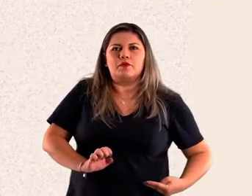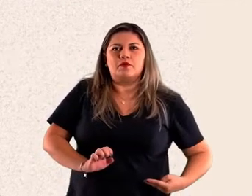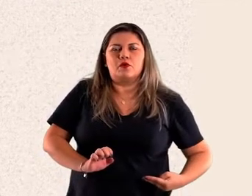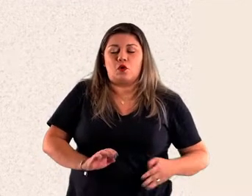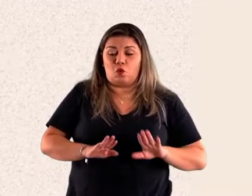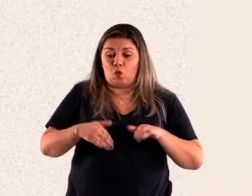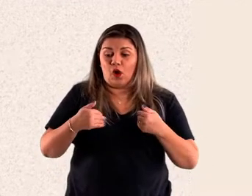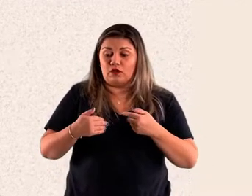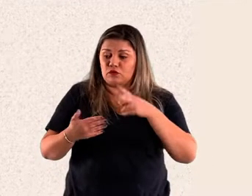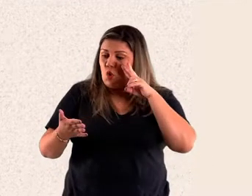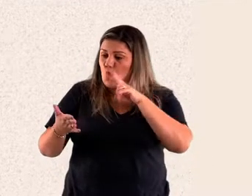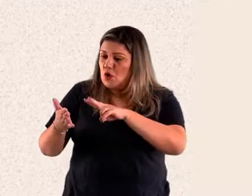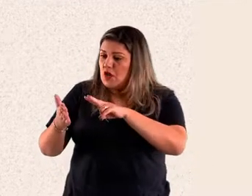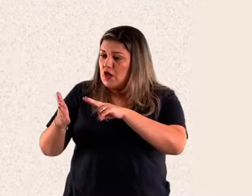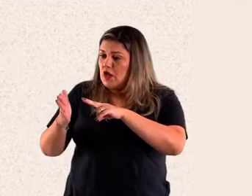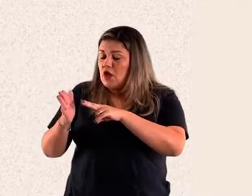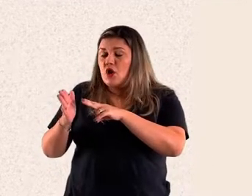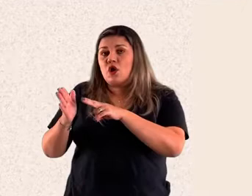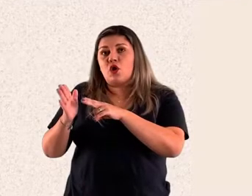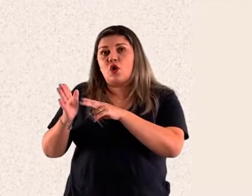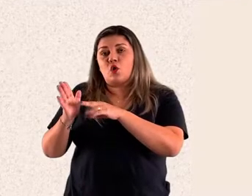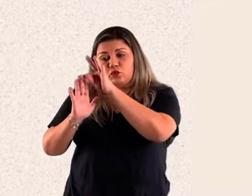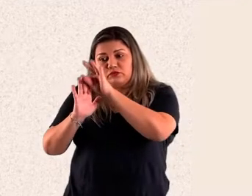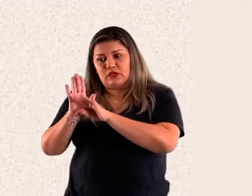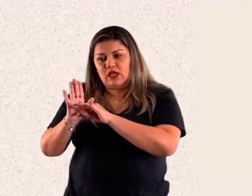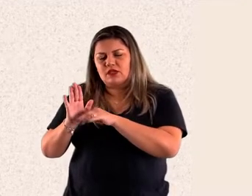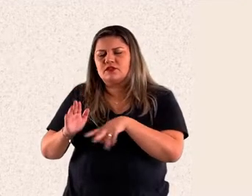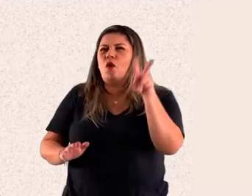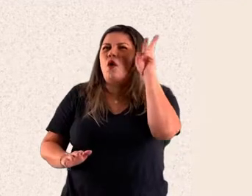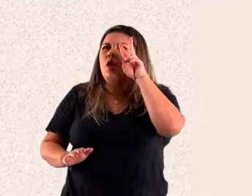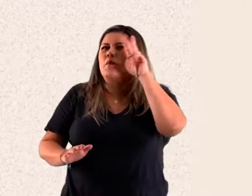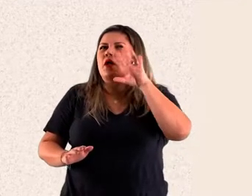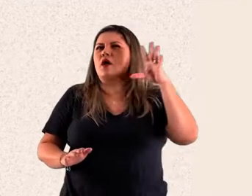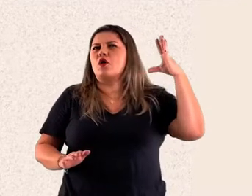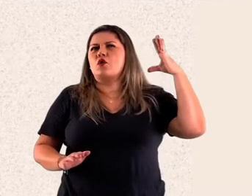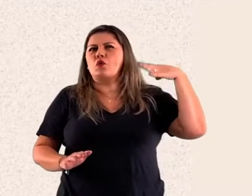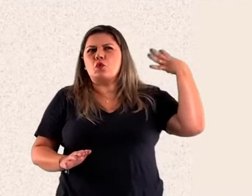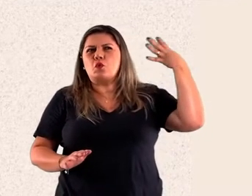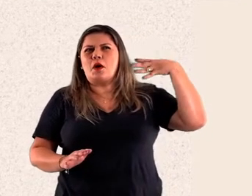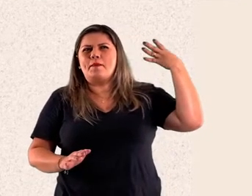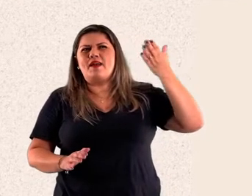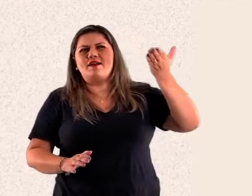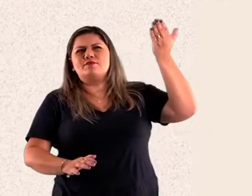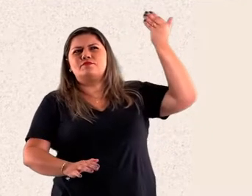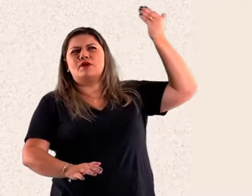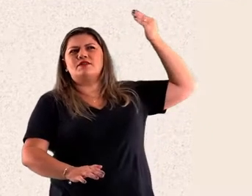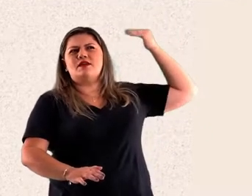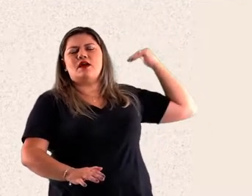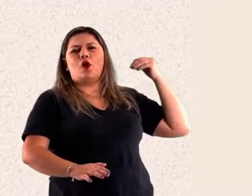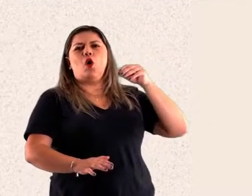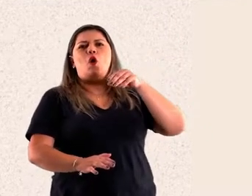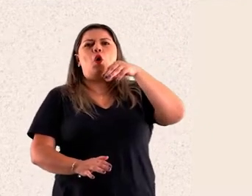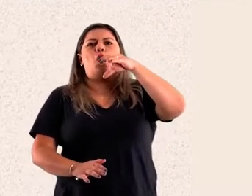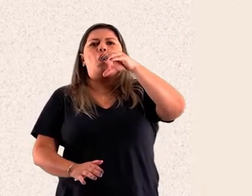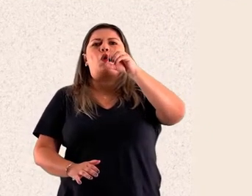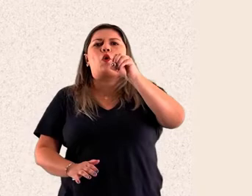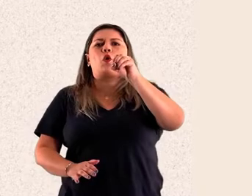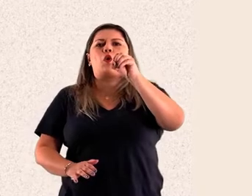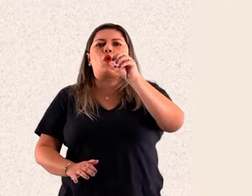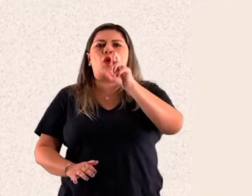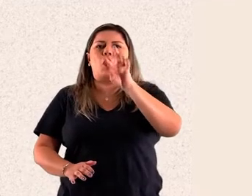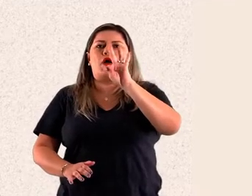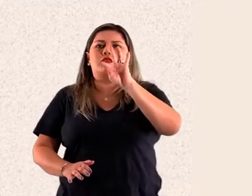artigo dela eu me lembrei muito de uma palestra que nós tivemos do Cortella no ministério público em que ele